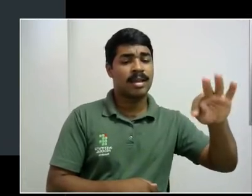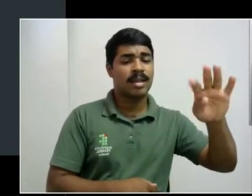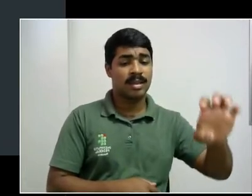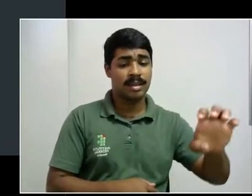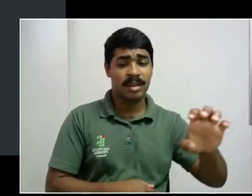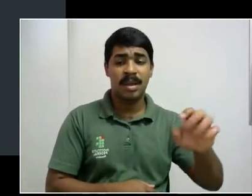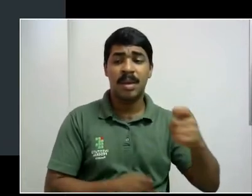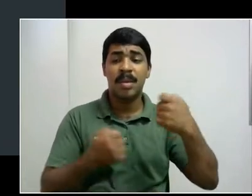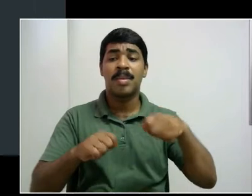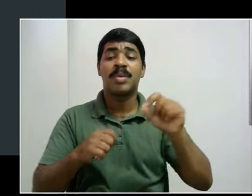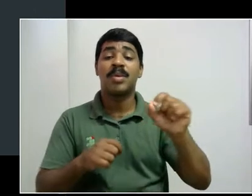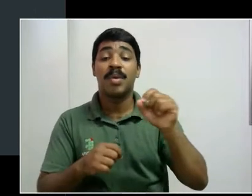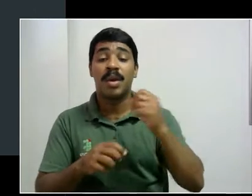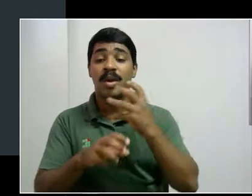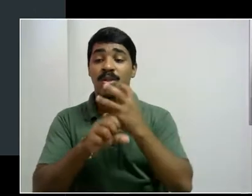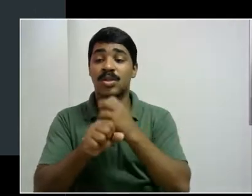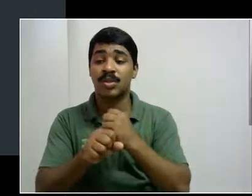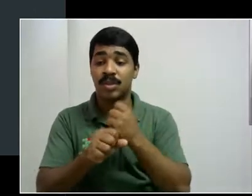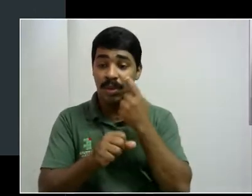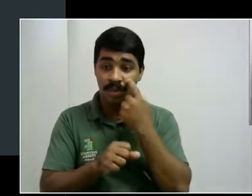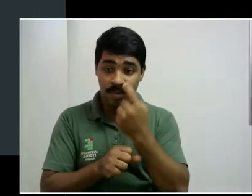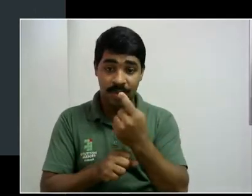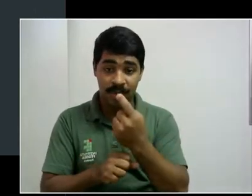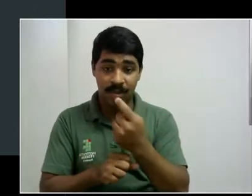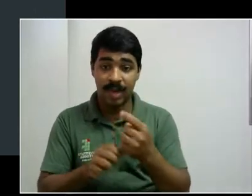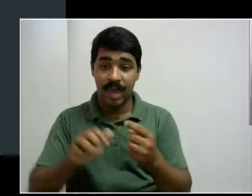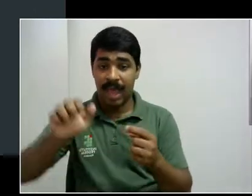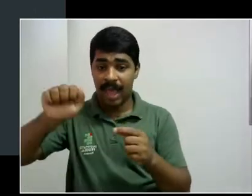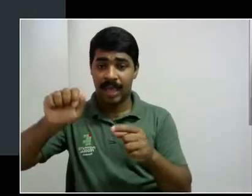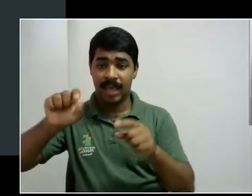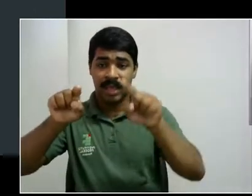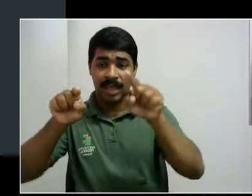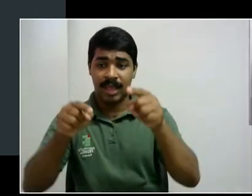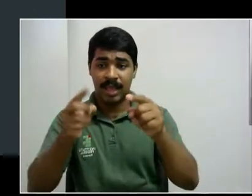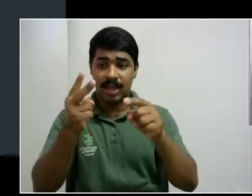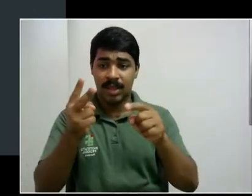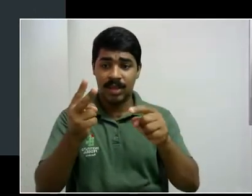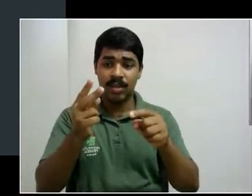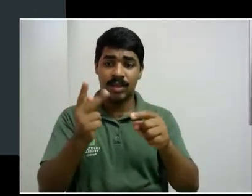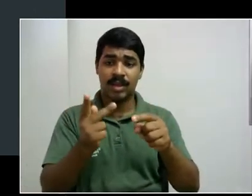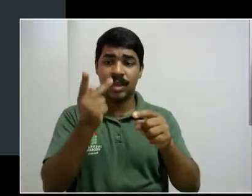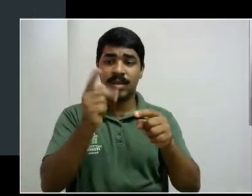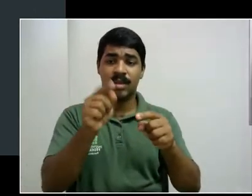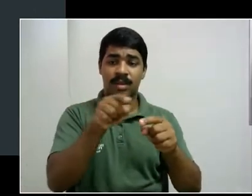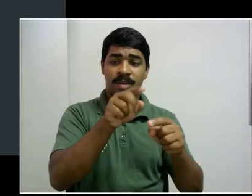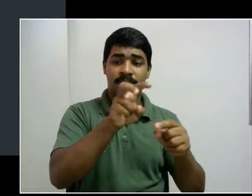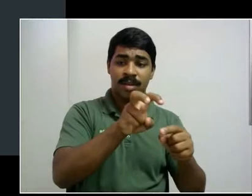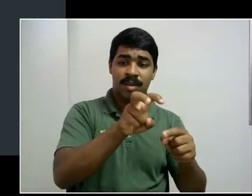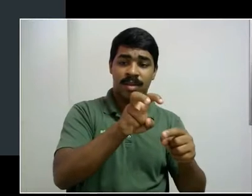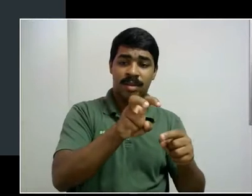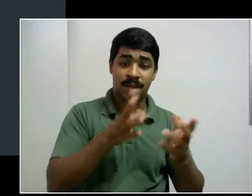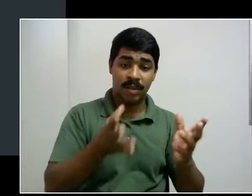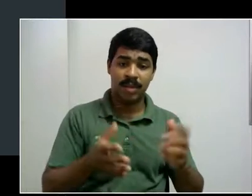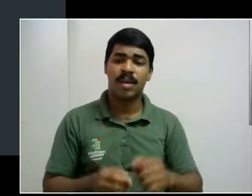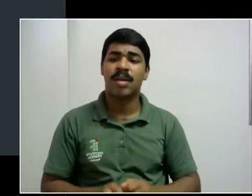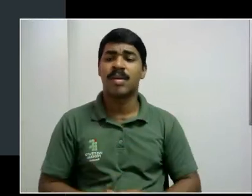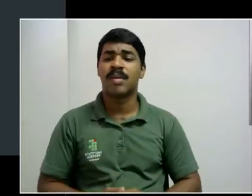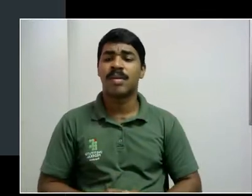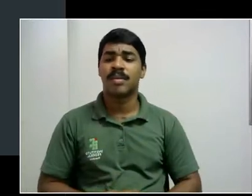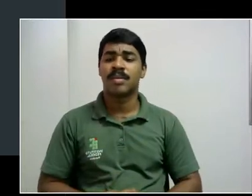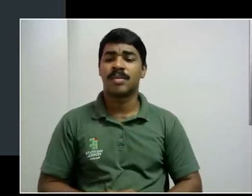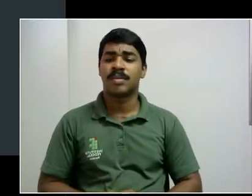ser crescente, ó, basta eu fazer o seguinte, ó, como o meu a é 2k menos 5, para ele ser crescente, tem que ser 2k menos 5, tem que ser maior que zero. Aí eu